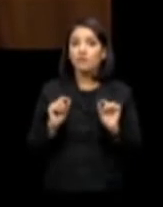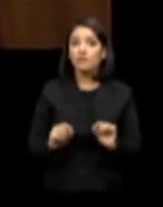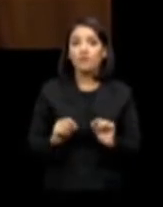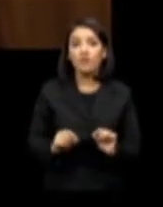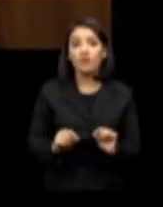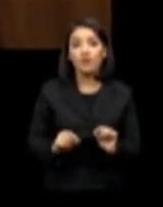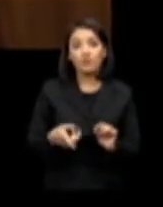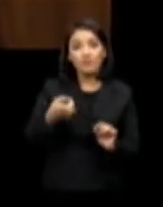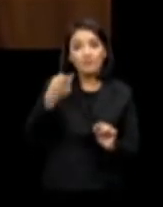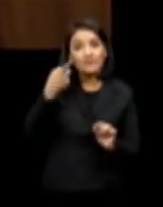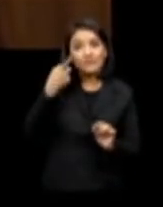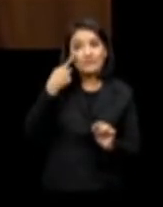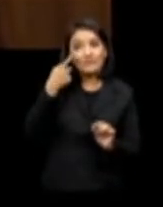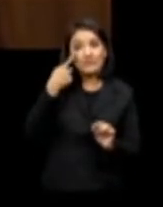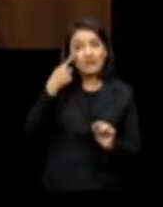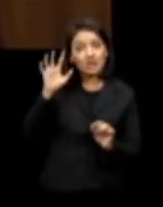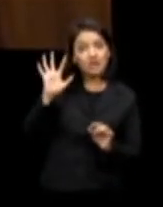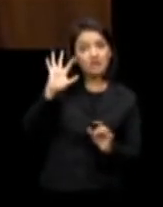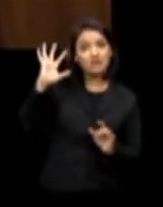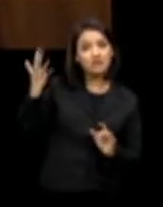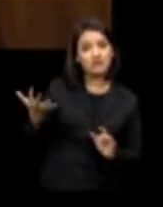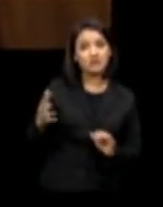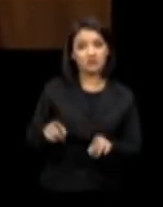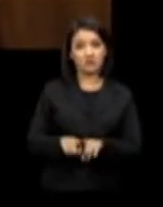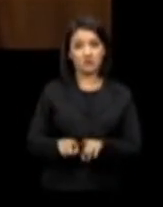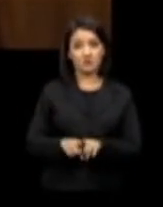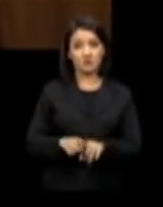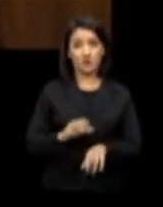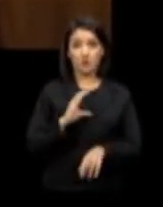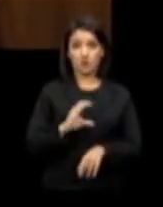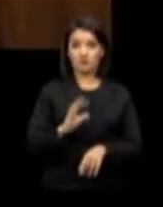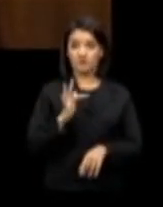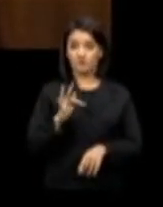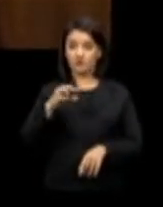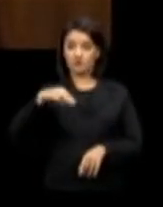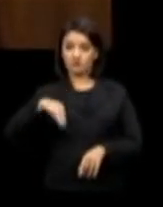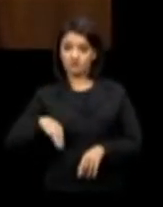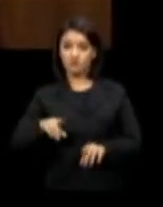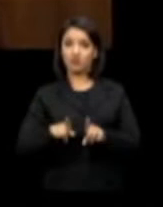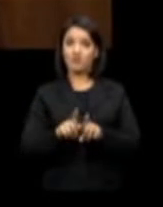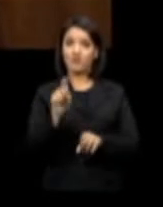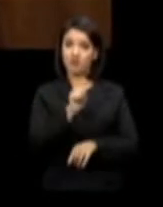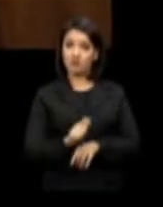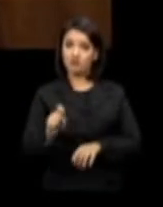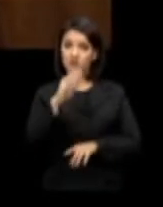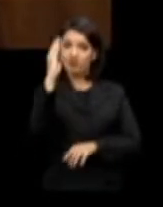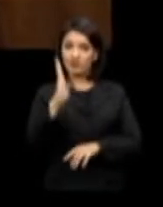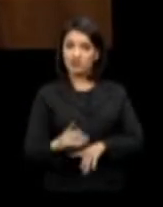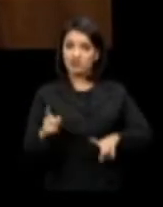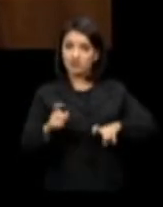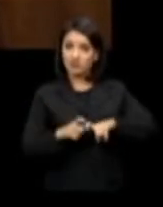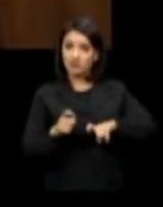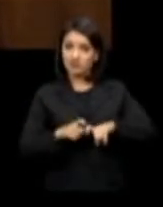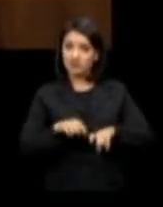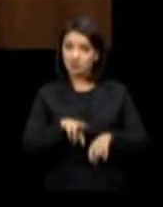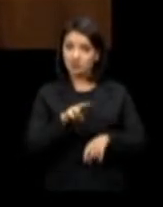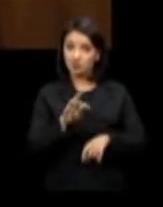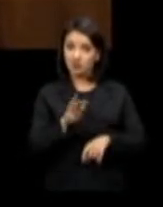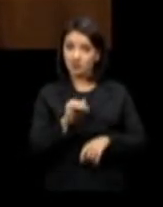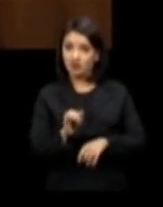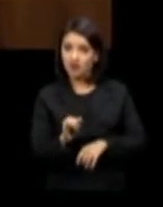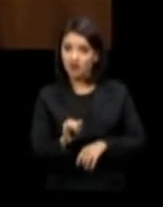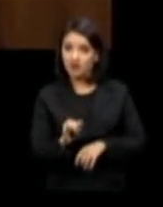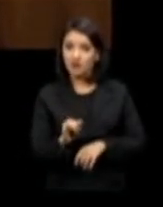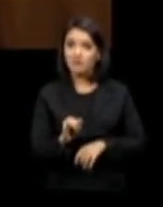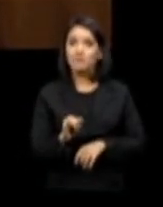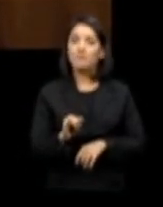e enviesamento. O Conselho Federal de Medicina e a Associação Brasileira de Medicina Intensiva têm buscado